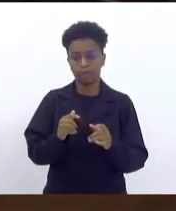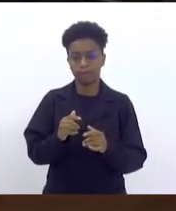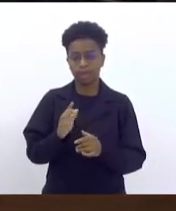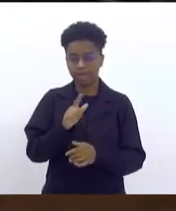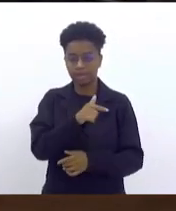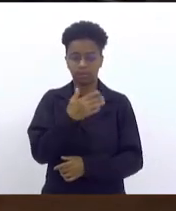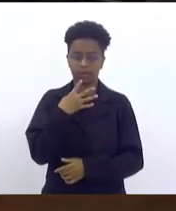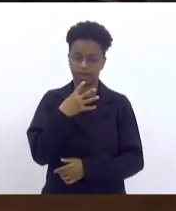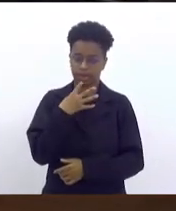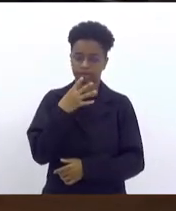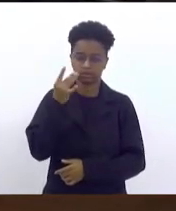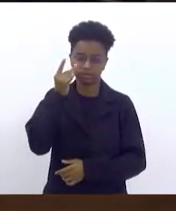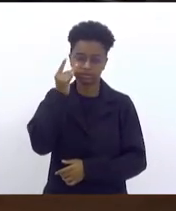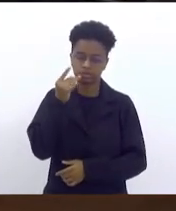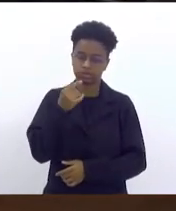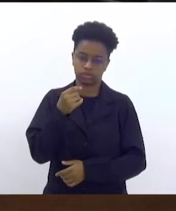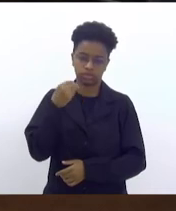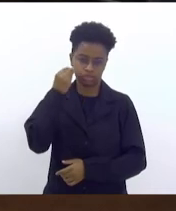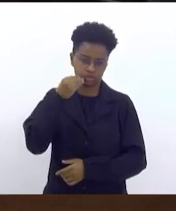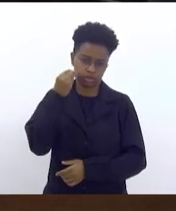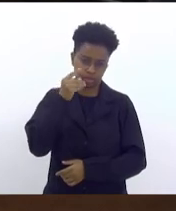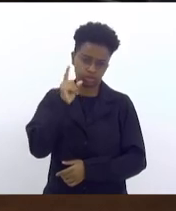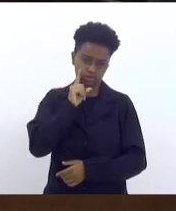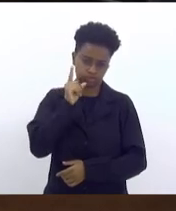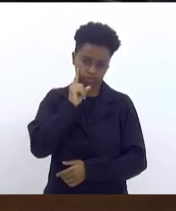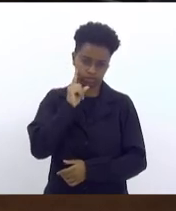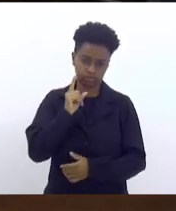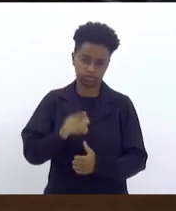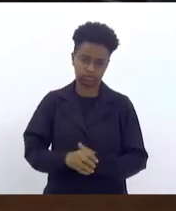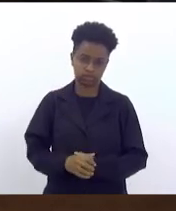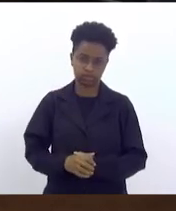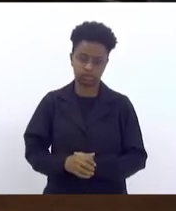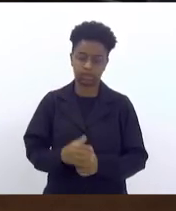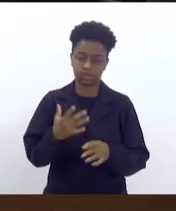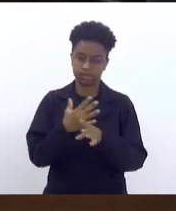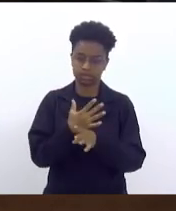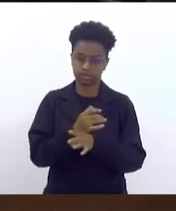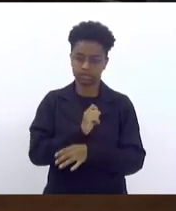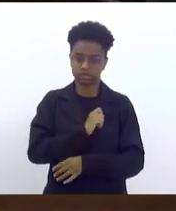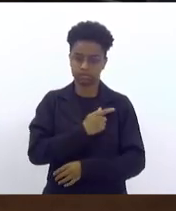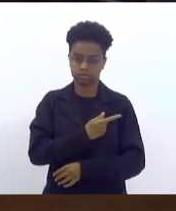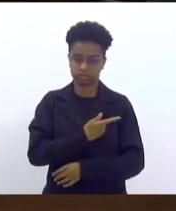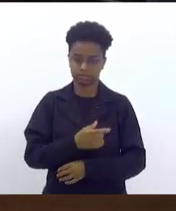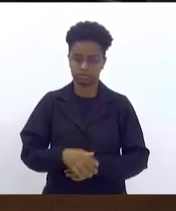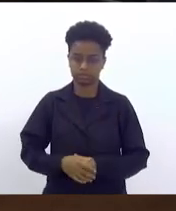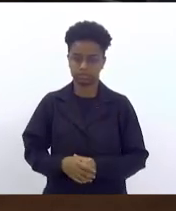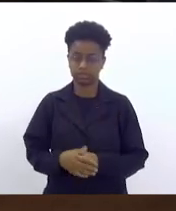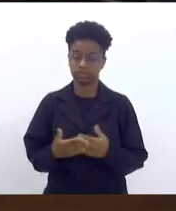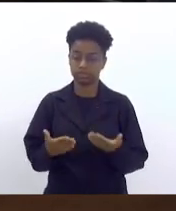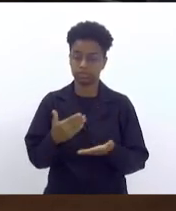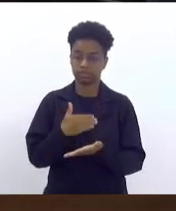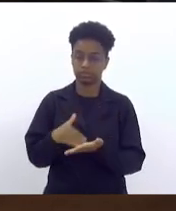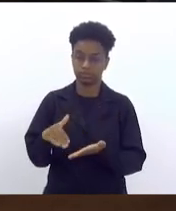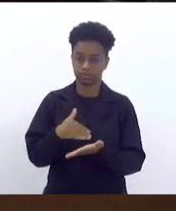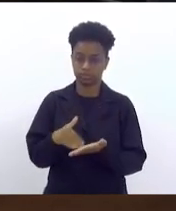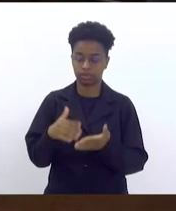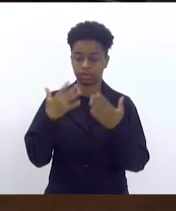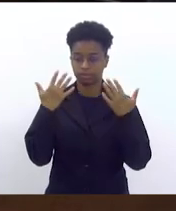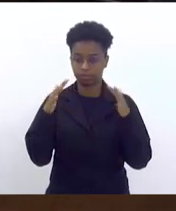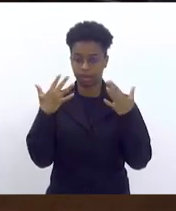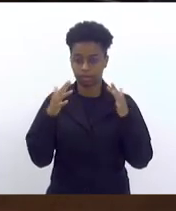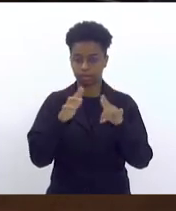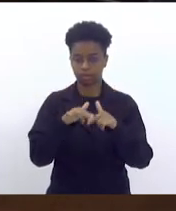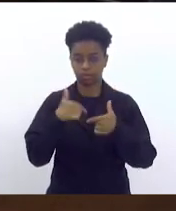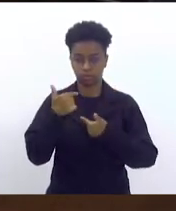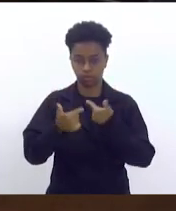pode falar melhor disso porque enfrente de perto situação ali na cidade de São Gonçalo secretário Parabéns pela